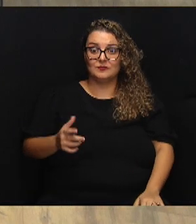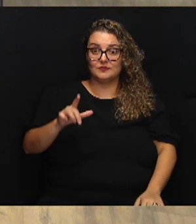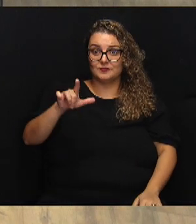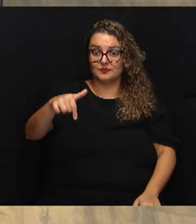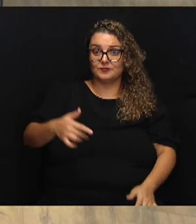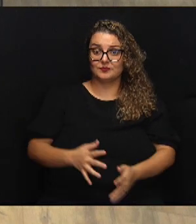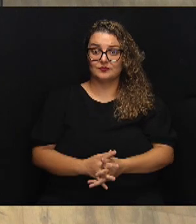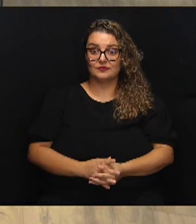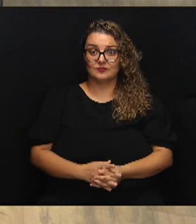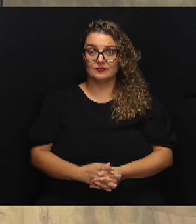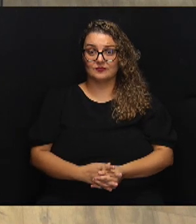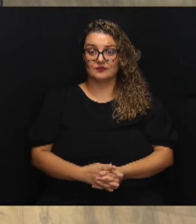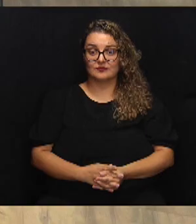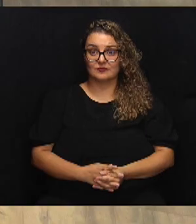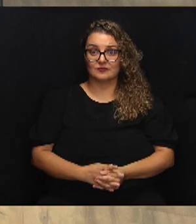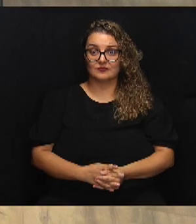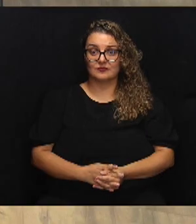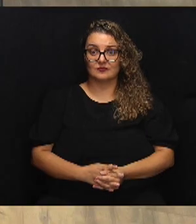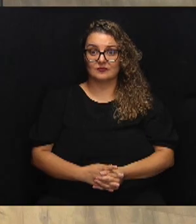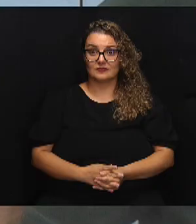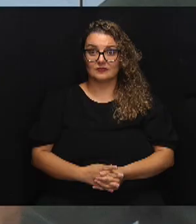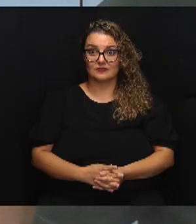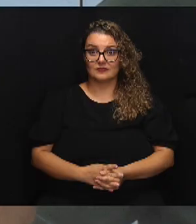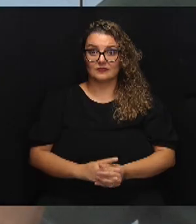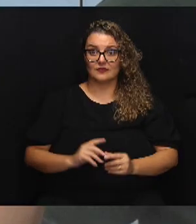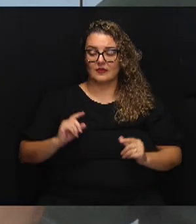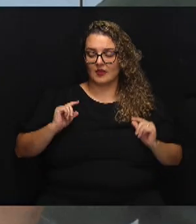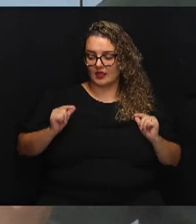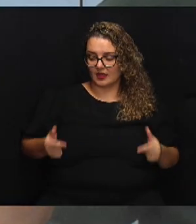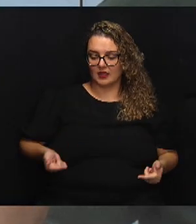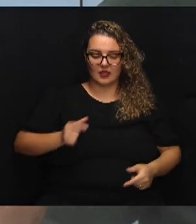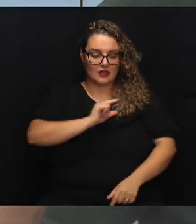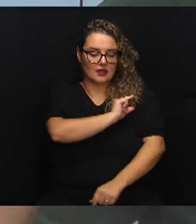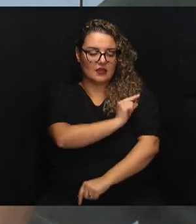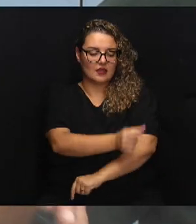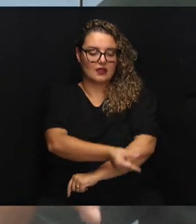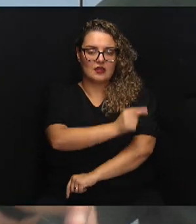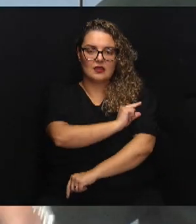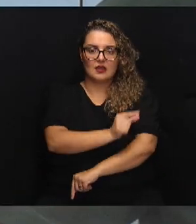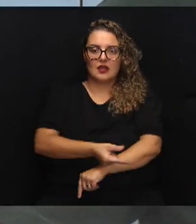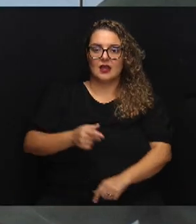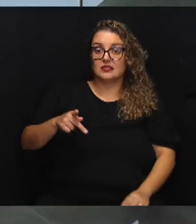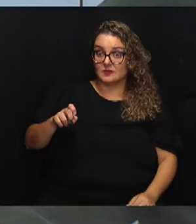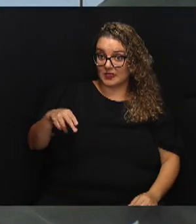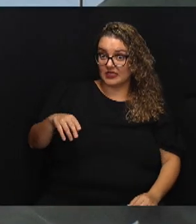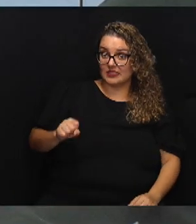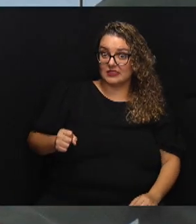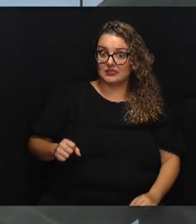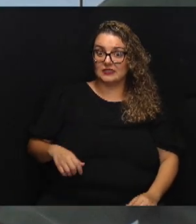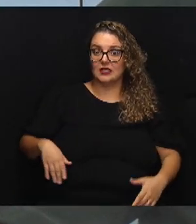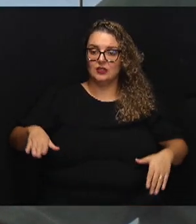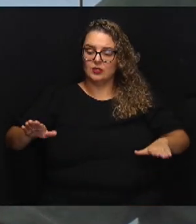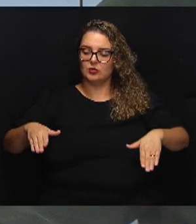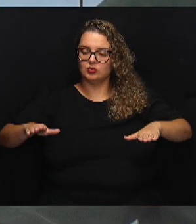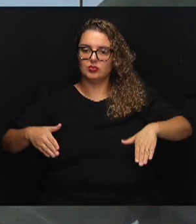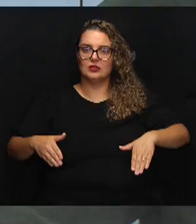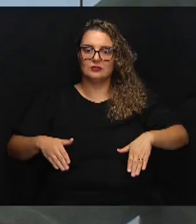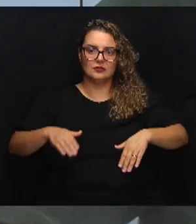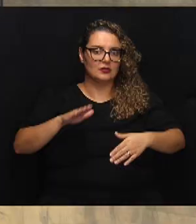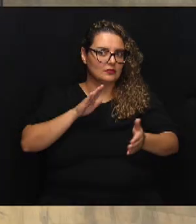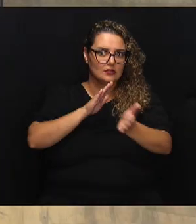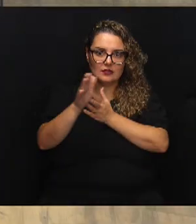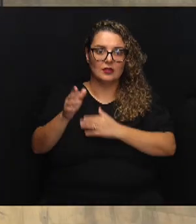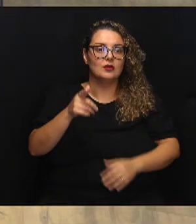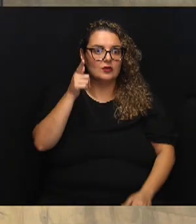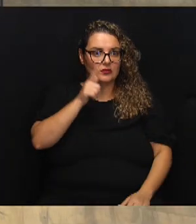Depois, ele pegou a penagem dele ali, né? E ficou em condições de voo. Conseguiu se